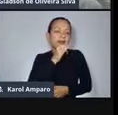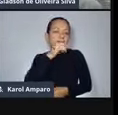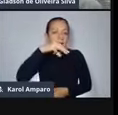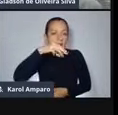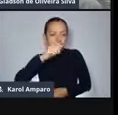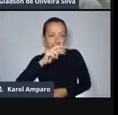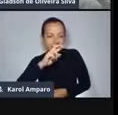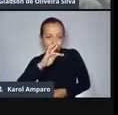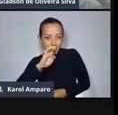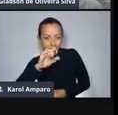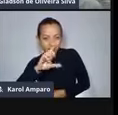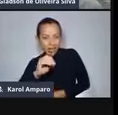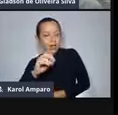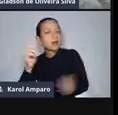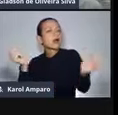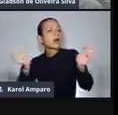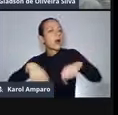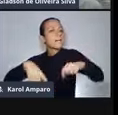quebro qualquer coisa.